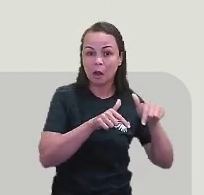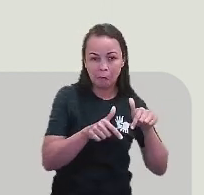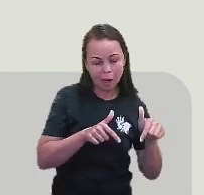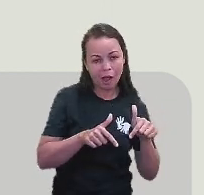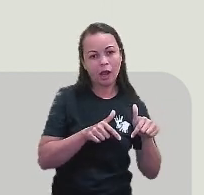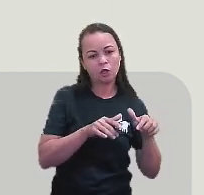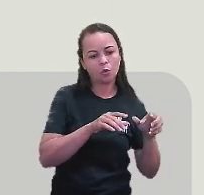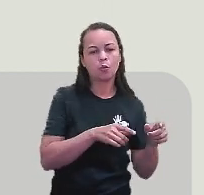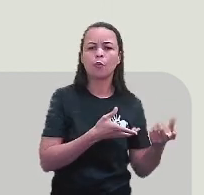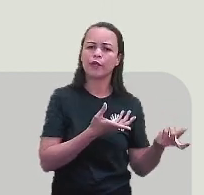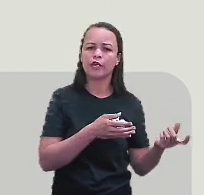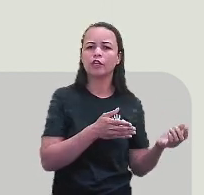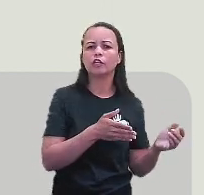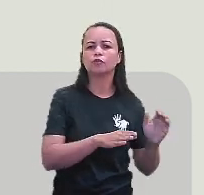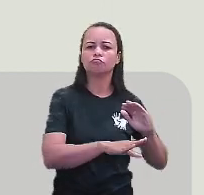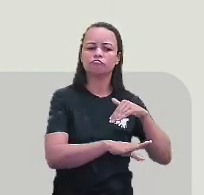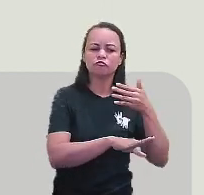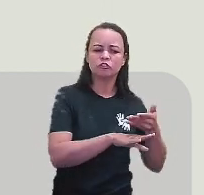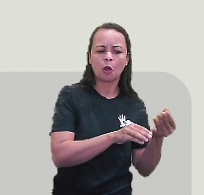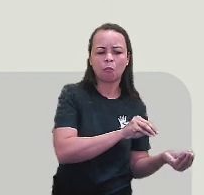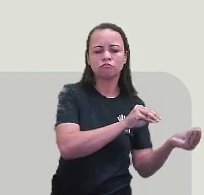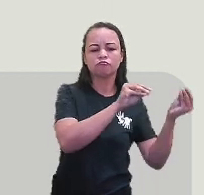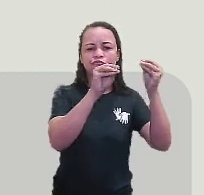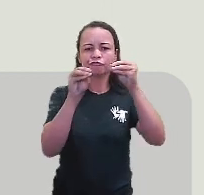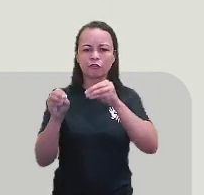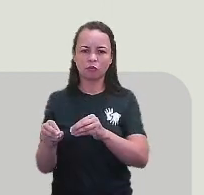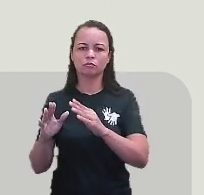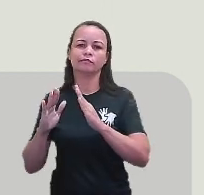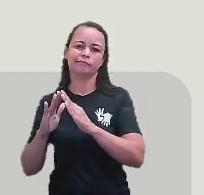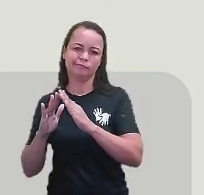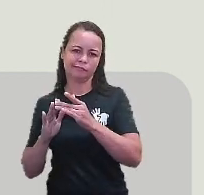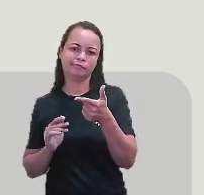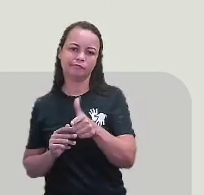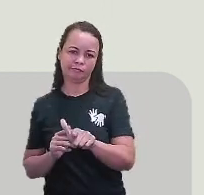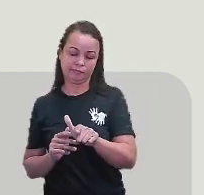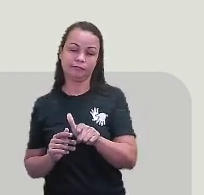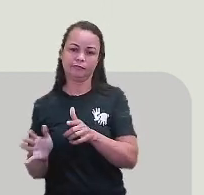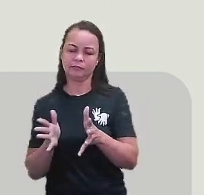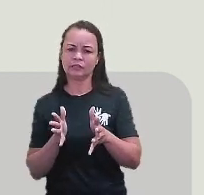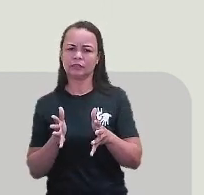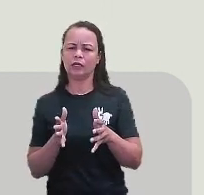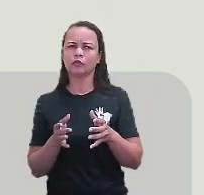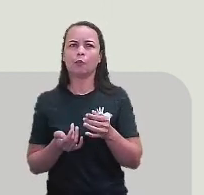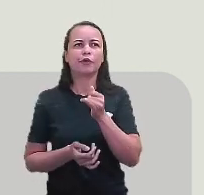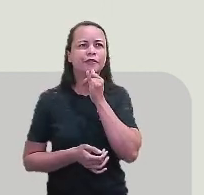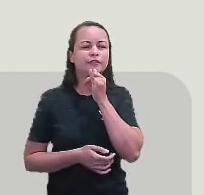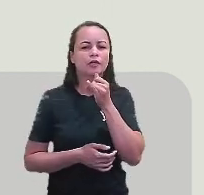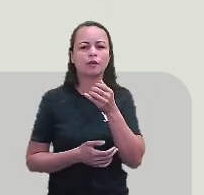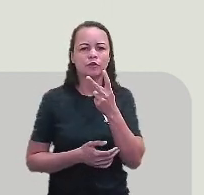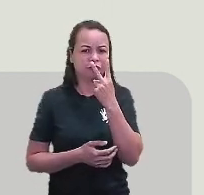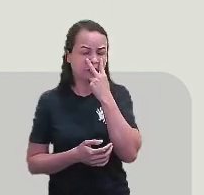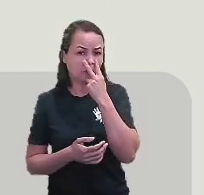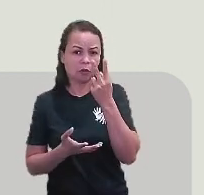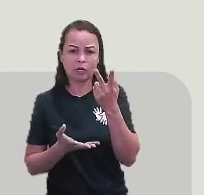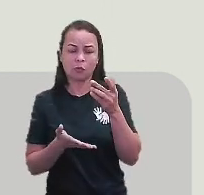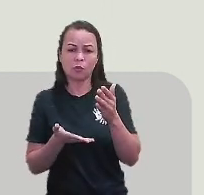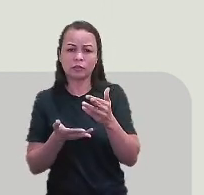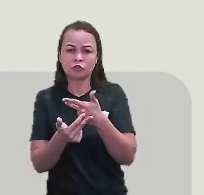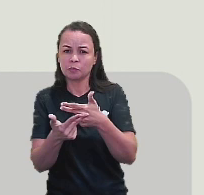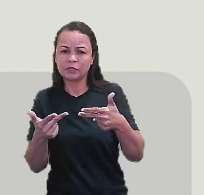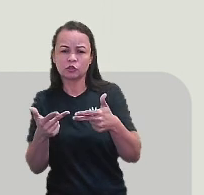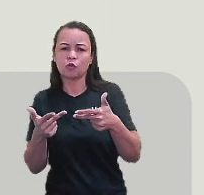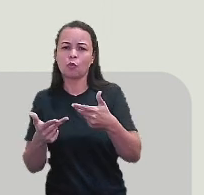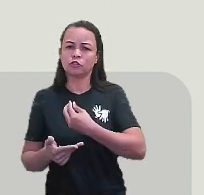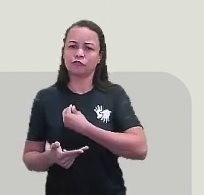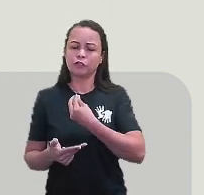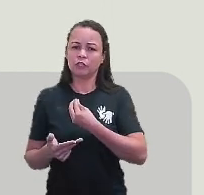já volta quando finaliza seu expediente. Vejam, quantas pessoas hoje de Vitória de Santo Antão trabalham no Recife?